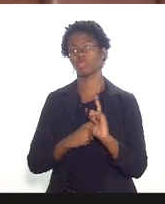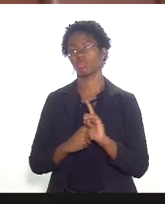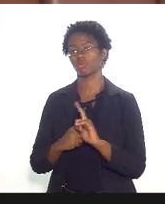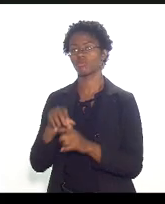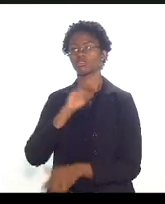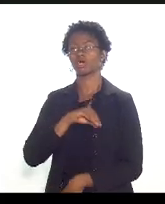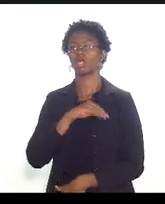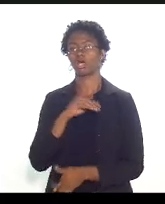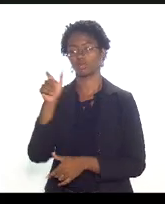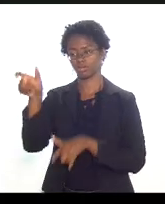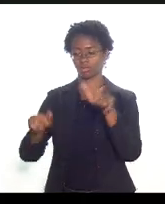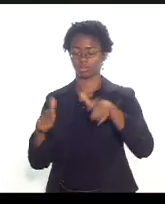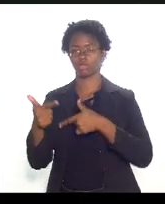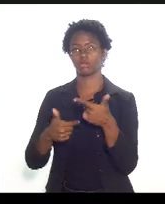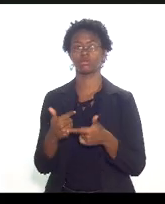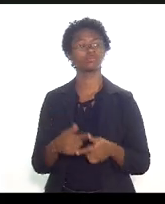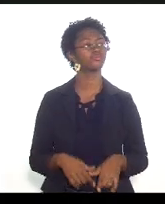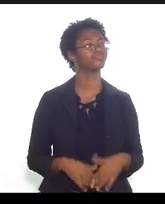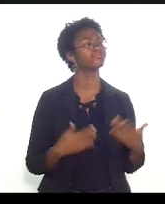Lins?